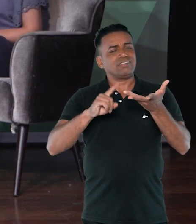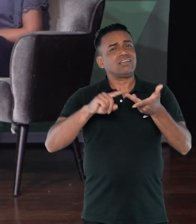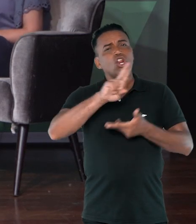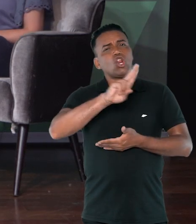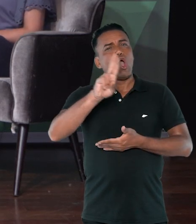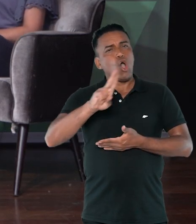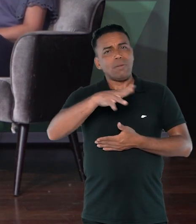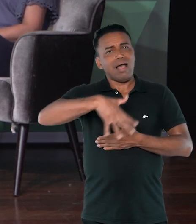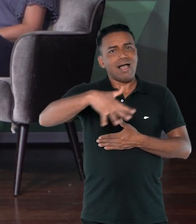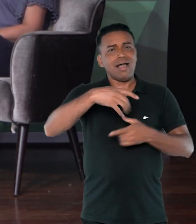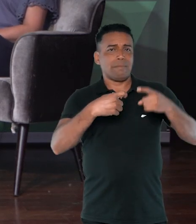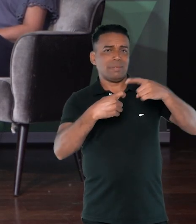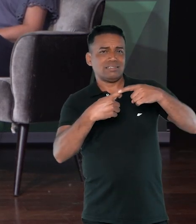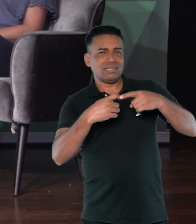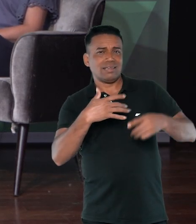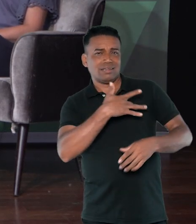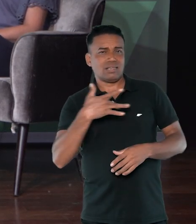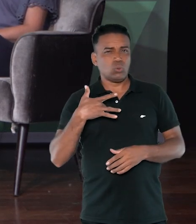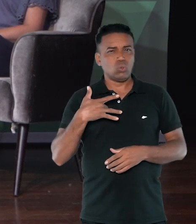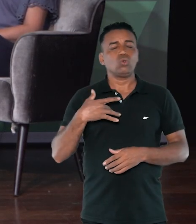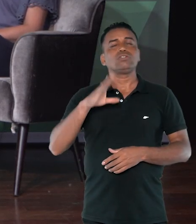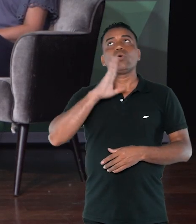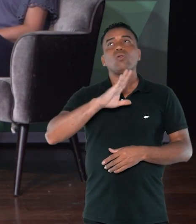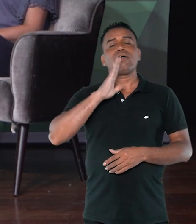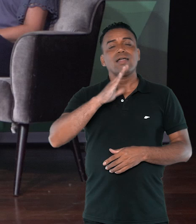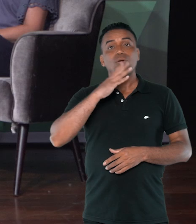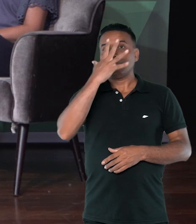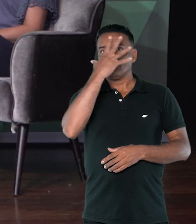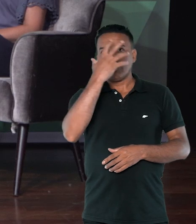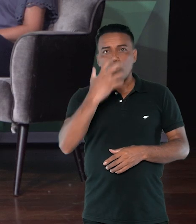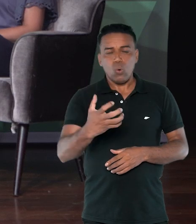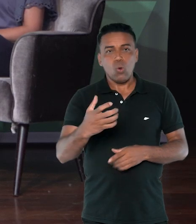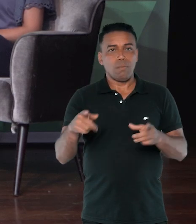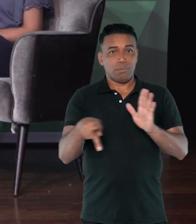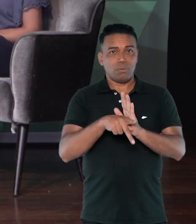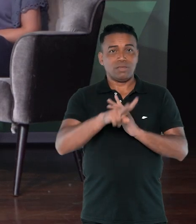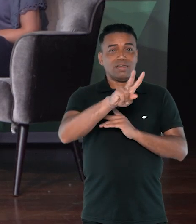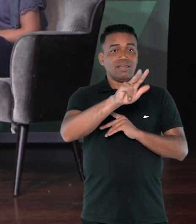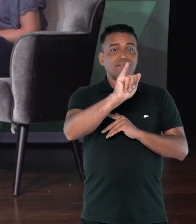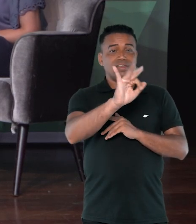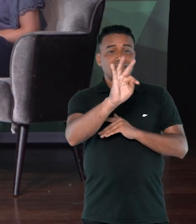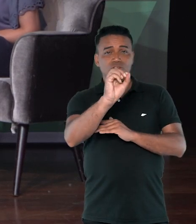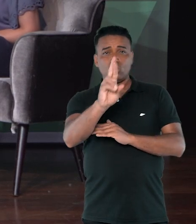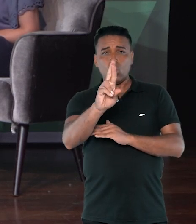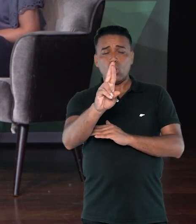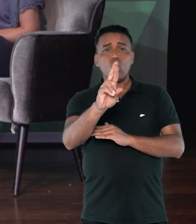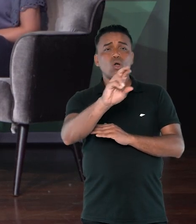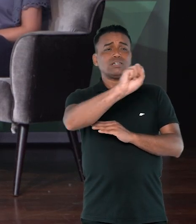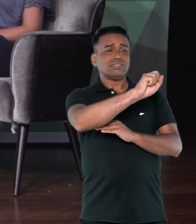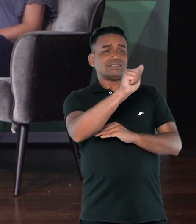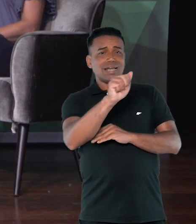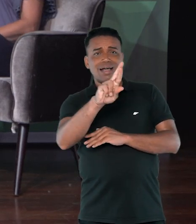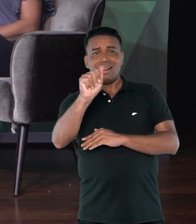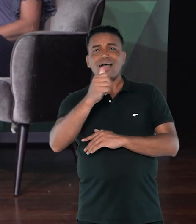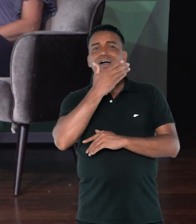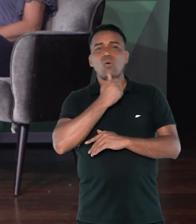Sara, da endoscopia. Eu quero até te pedir para falar sobre isso, sobre esse amor que, quando você